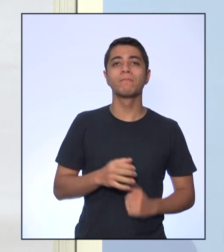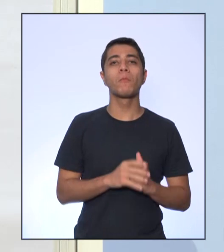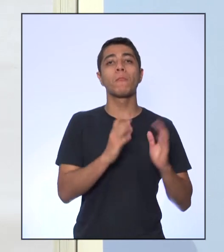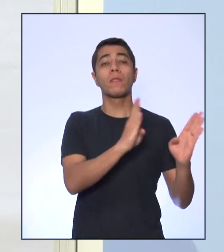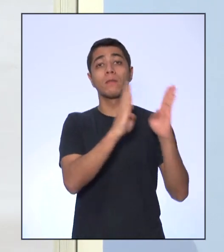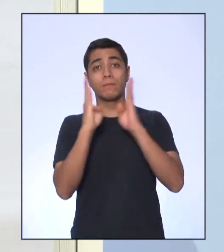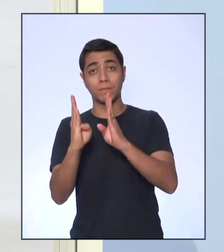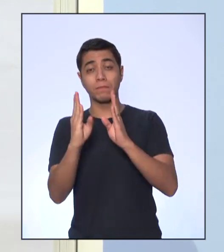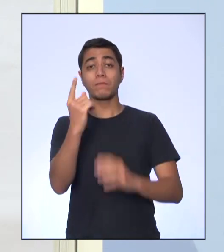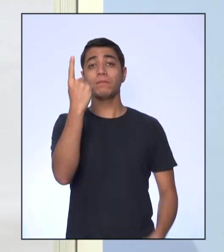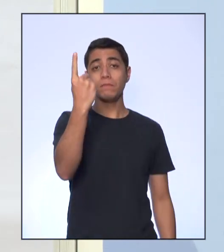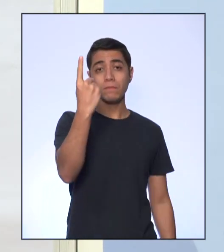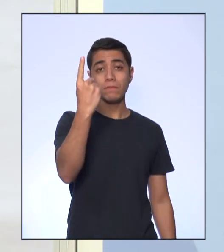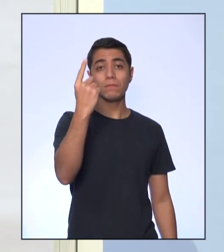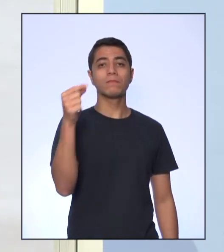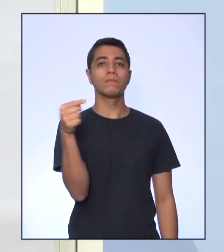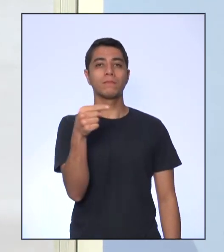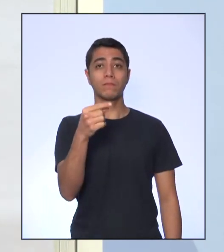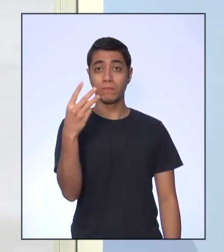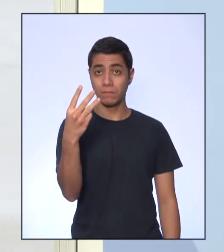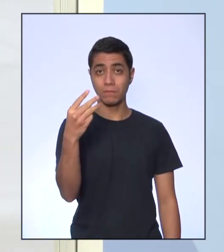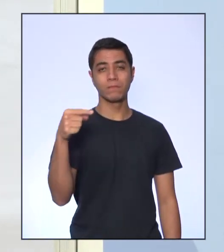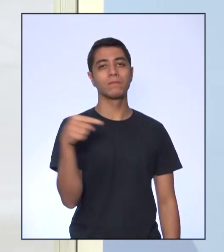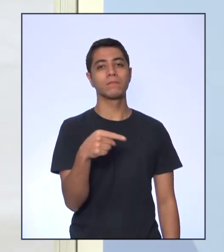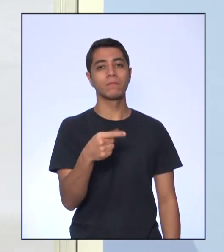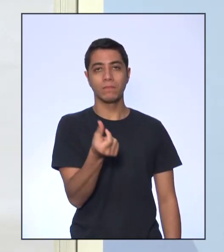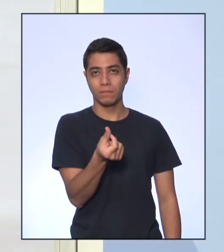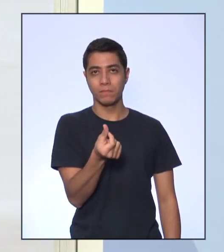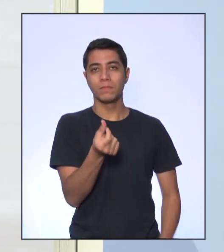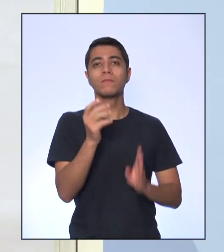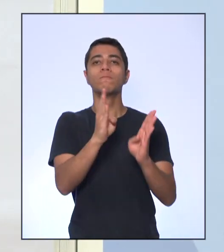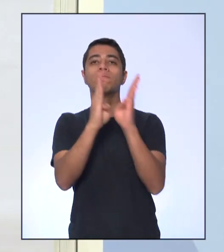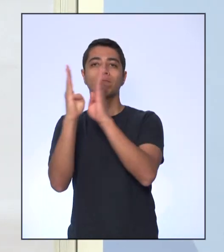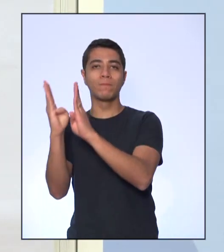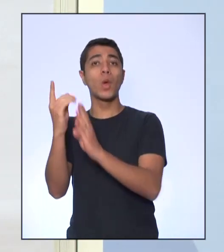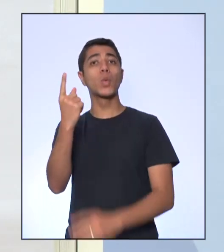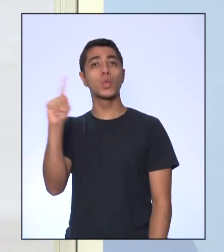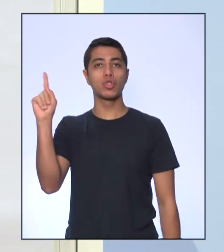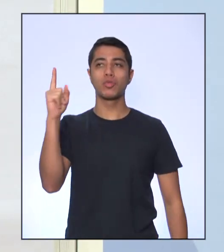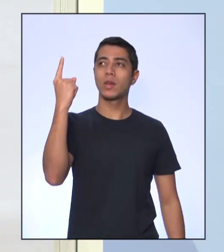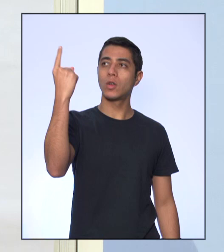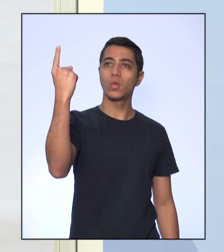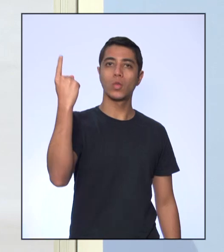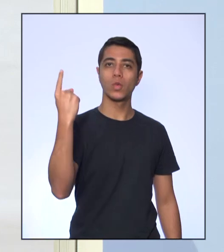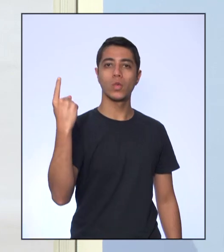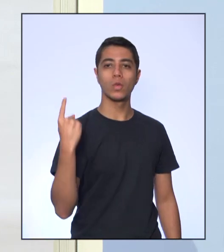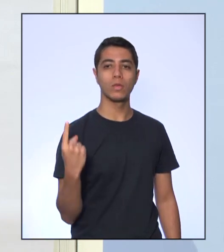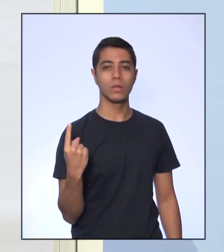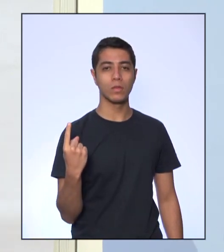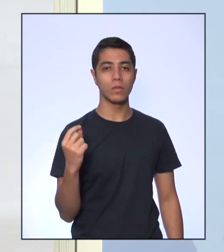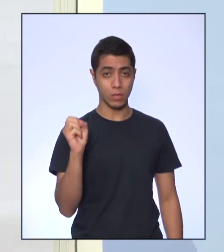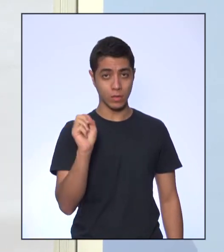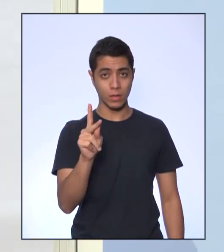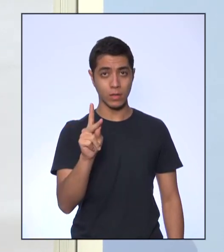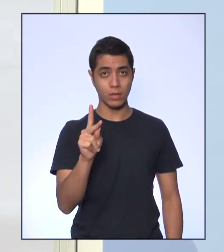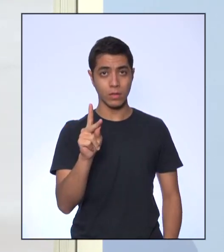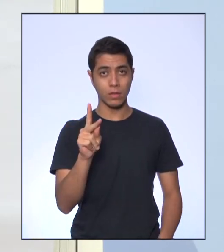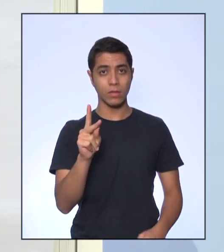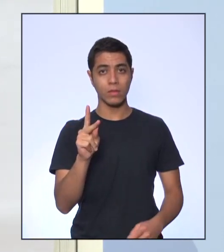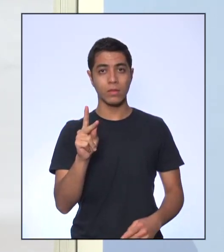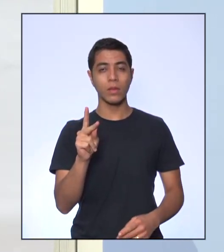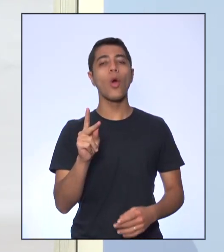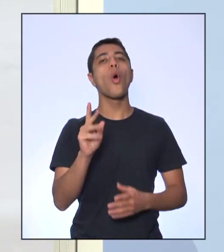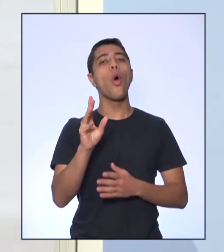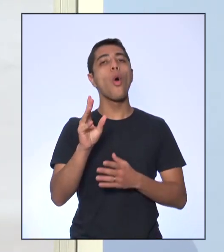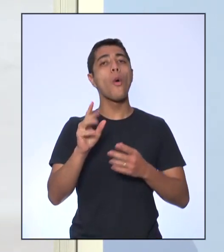3, menos 6 e preencho a última coluna com 1. Beleza. Copio essas duas primeiras. Então, como a gente fez